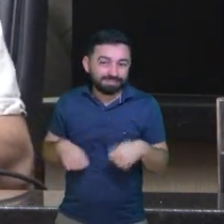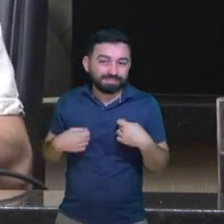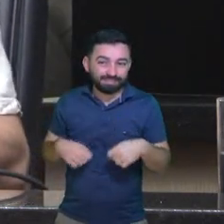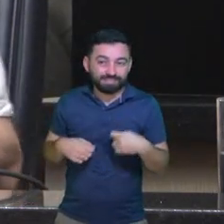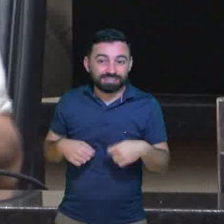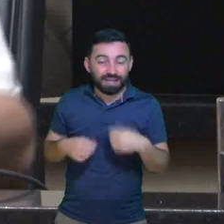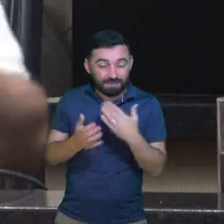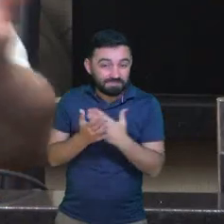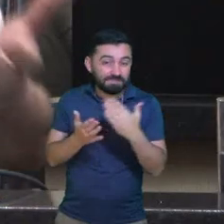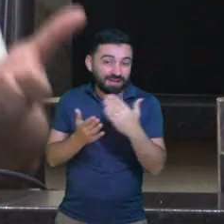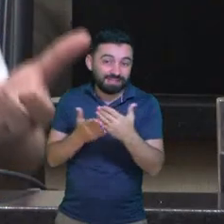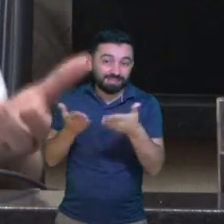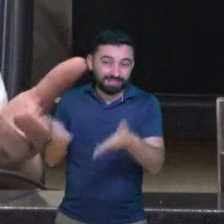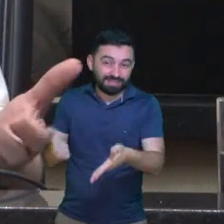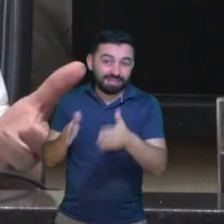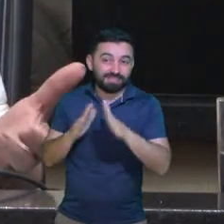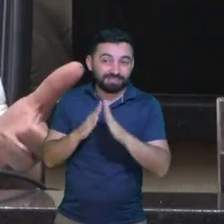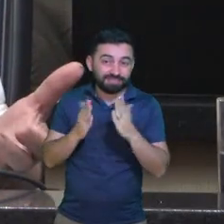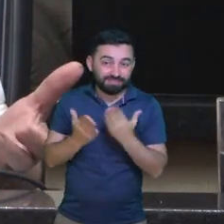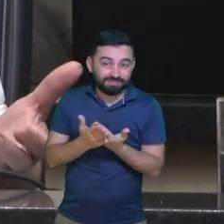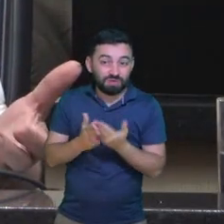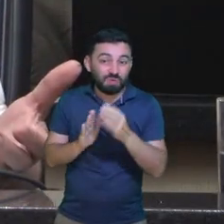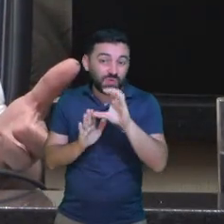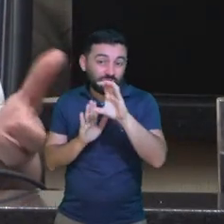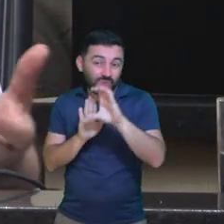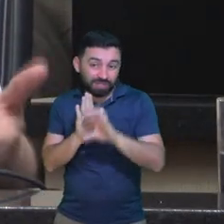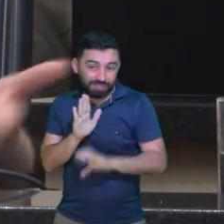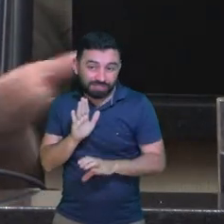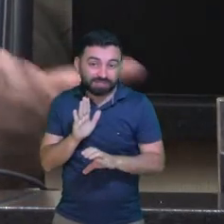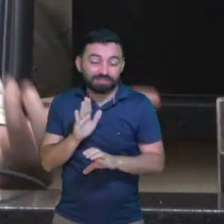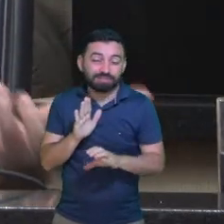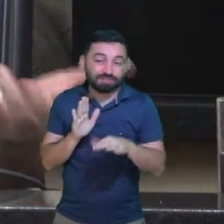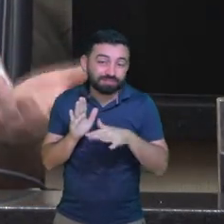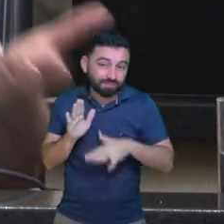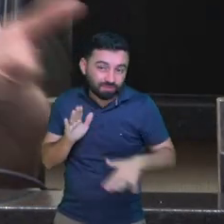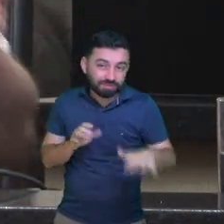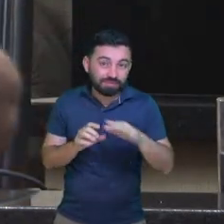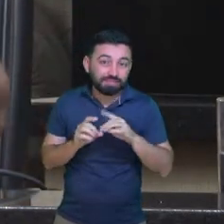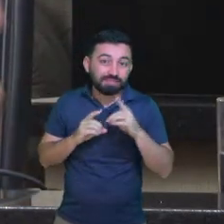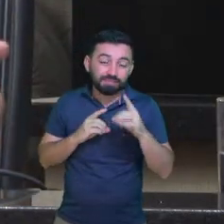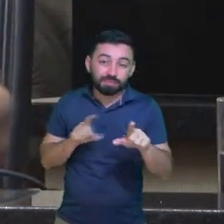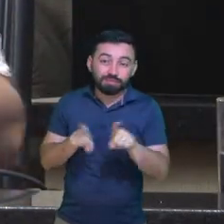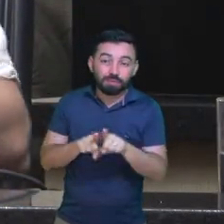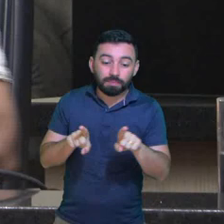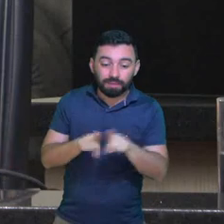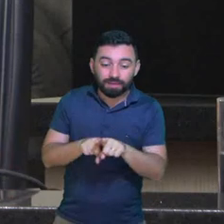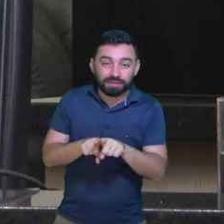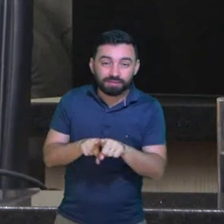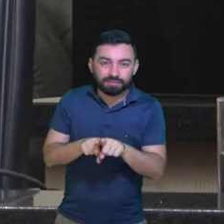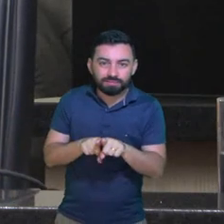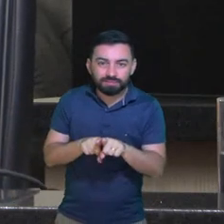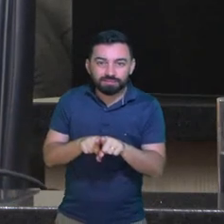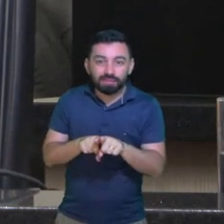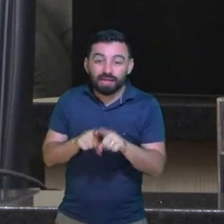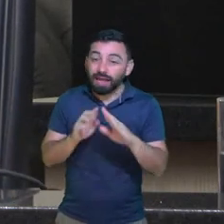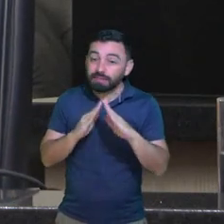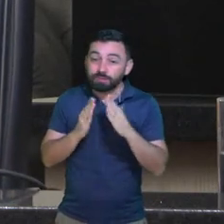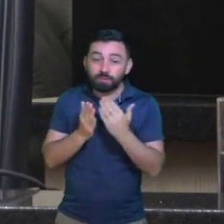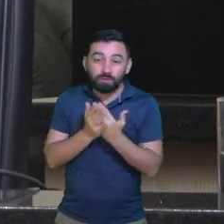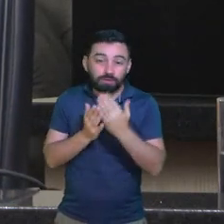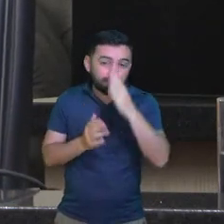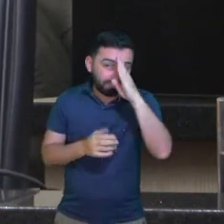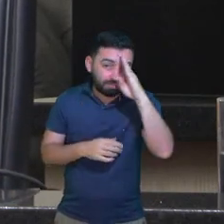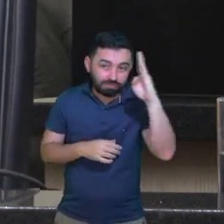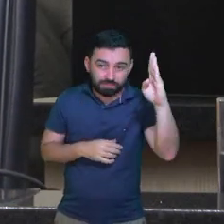escolas né a curricularização da extensão as diretrizes dizem que a escola é o lugar privilegiado